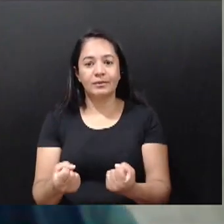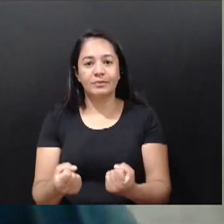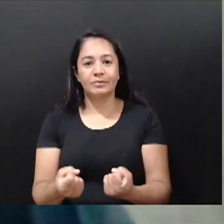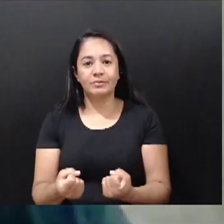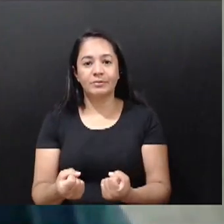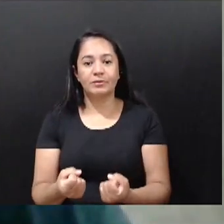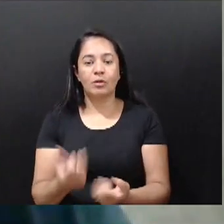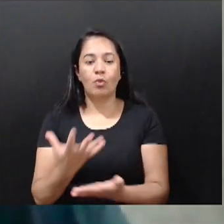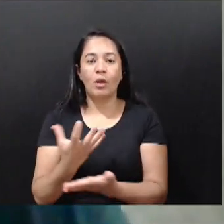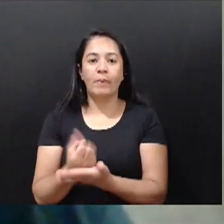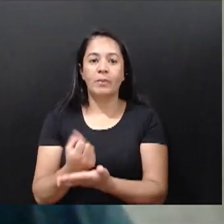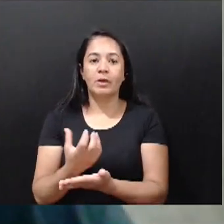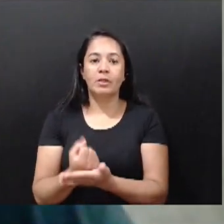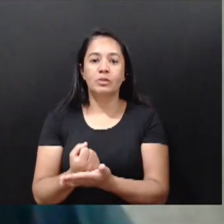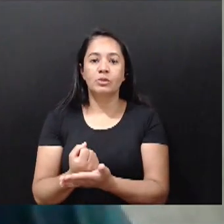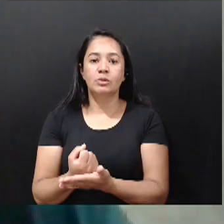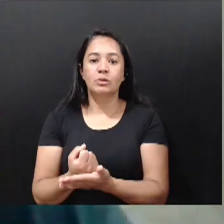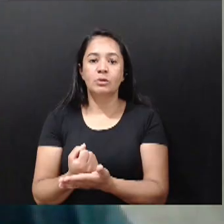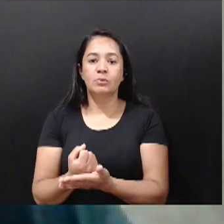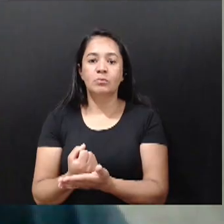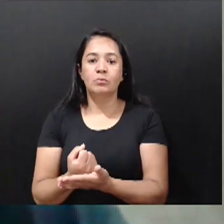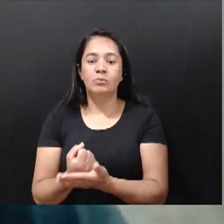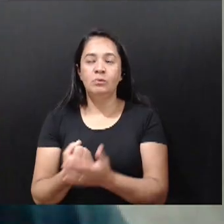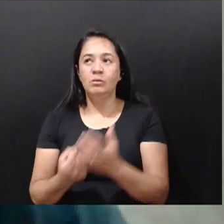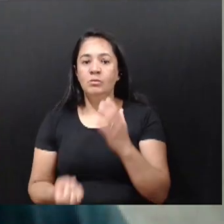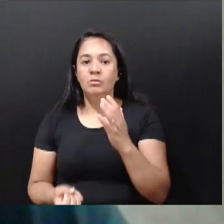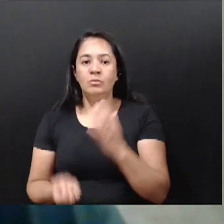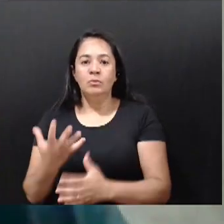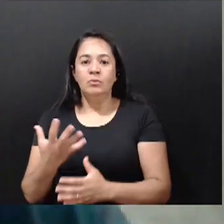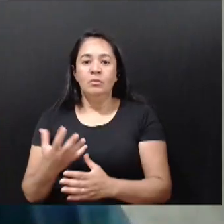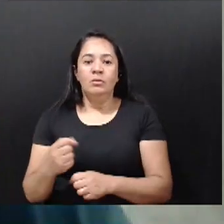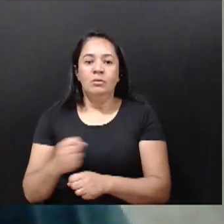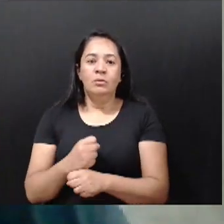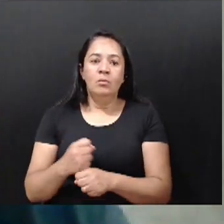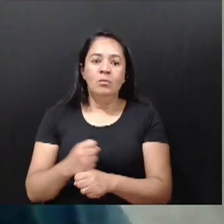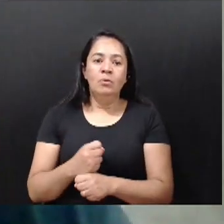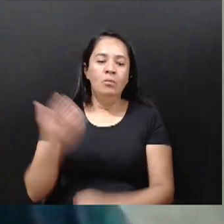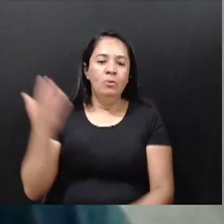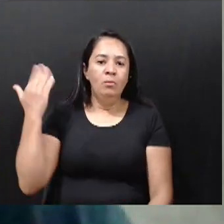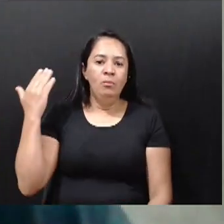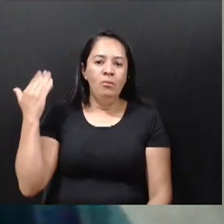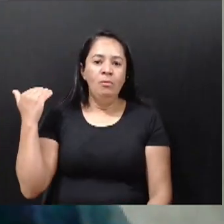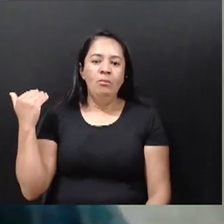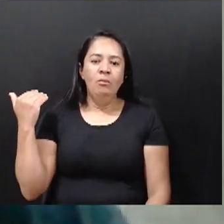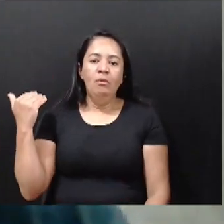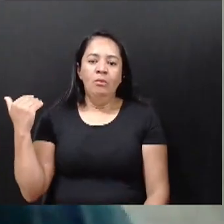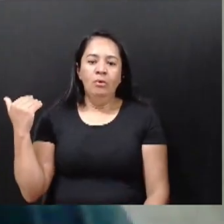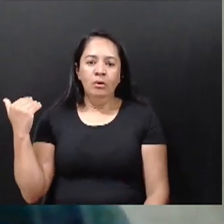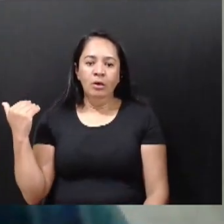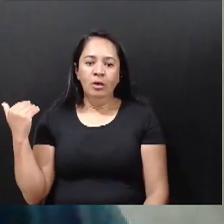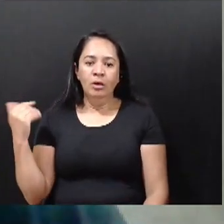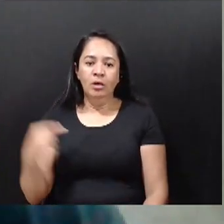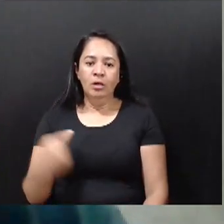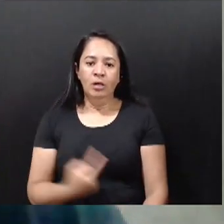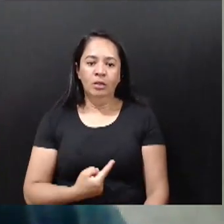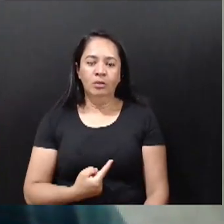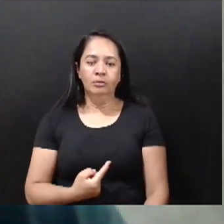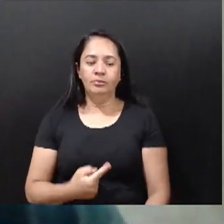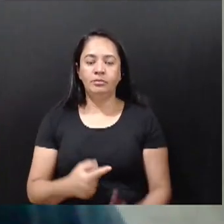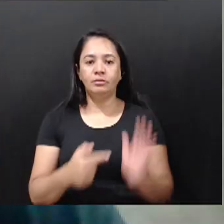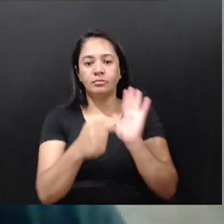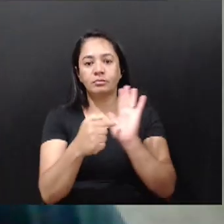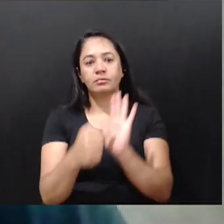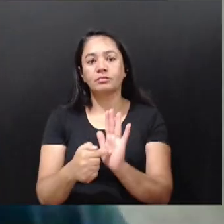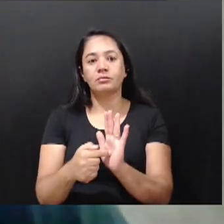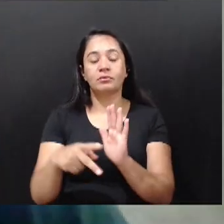foi desenvolvido no final do ano passado, Mirna. Nós apresentamos para a prefeitura o